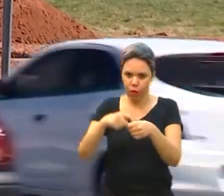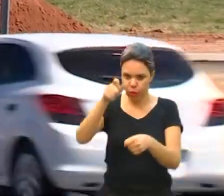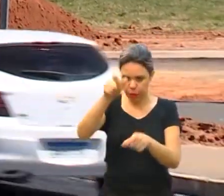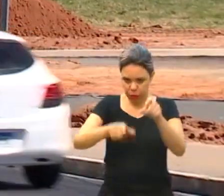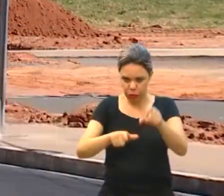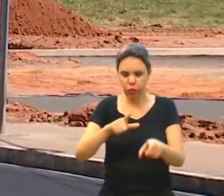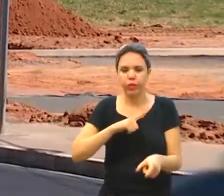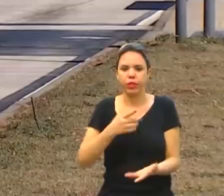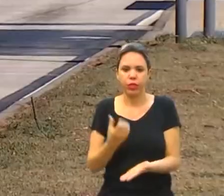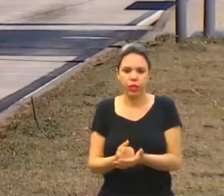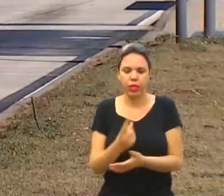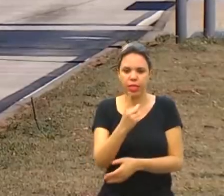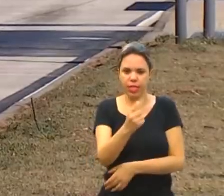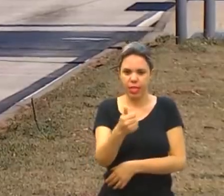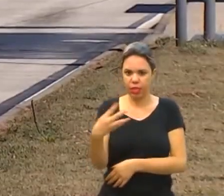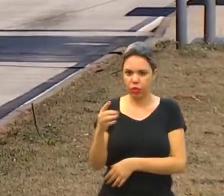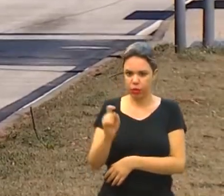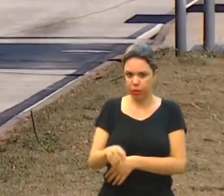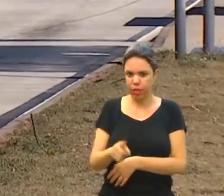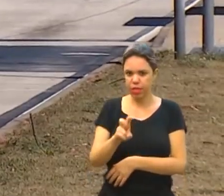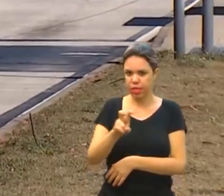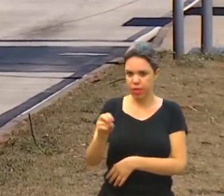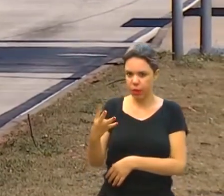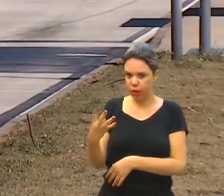serão ressarcidas. Outras